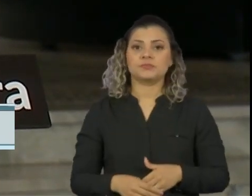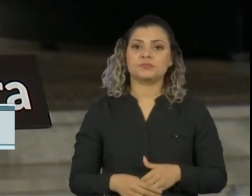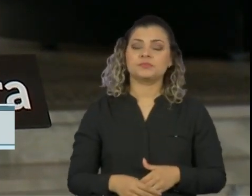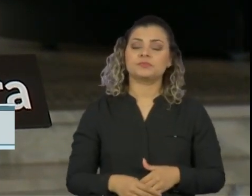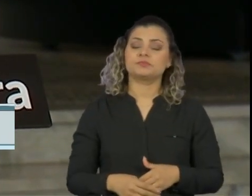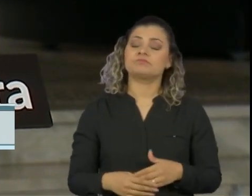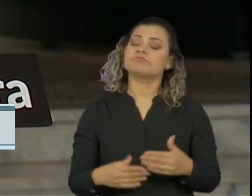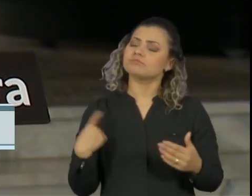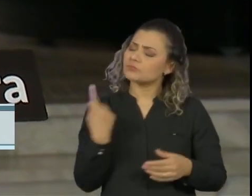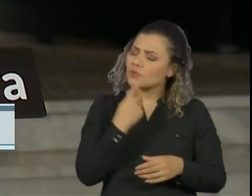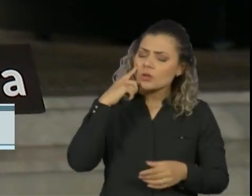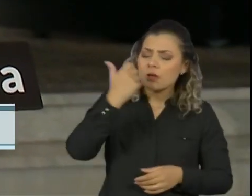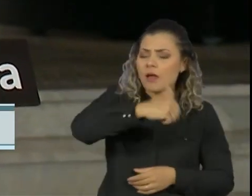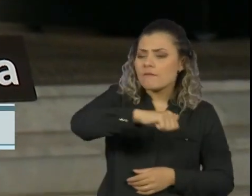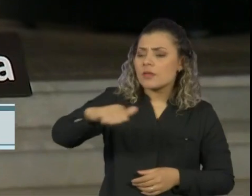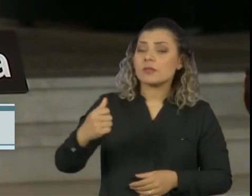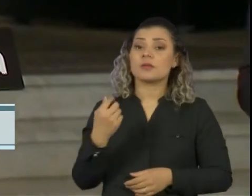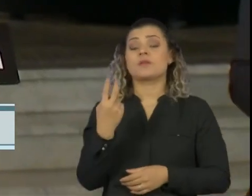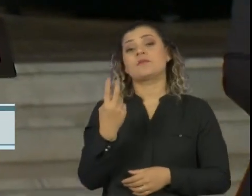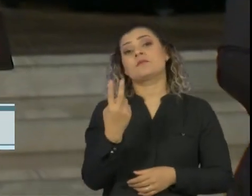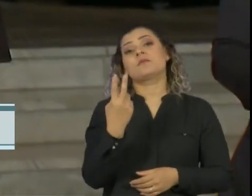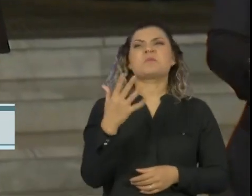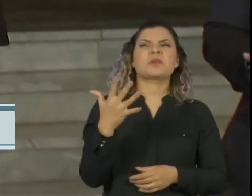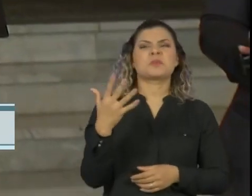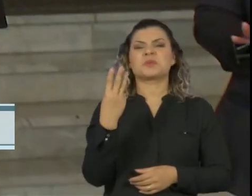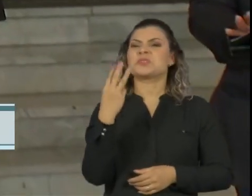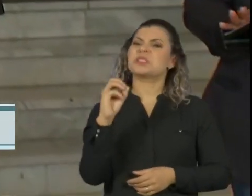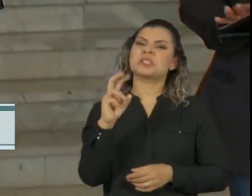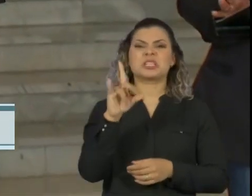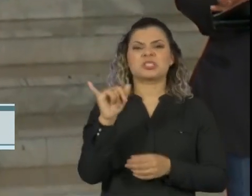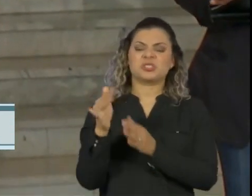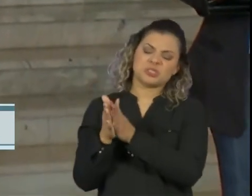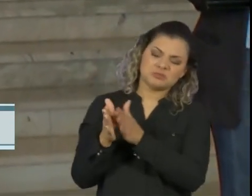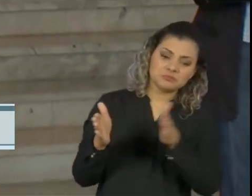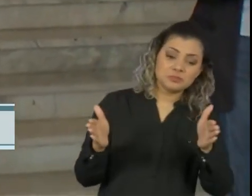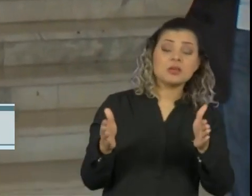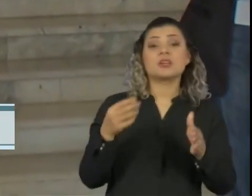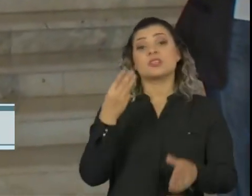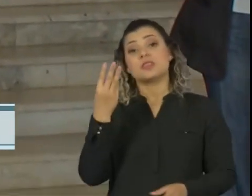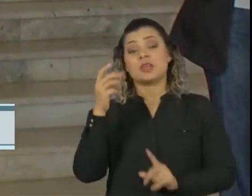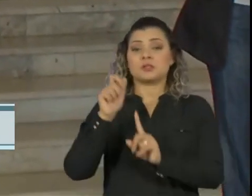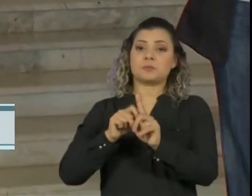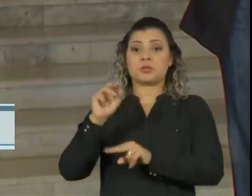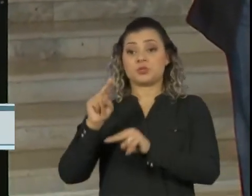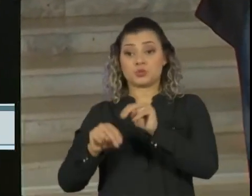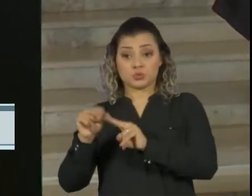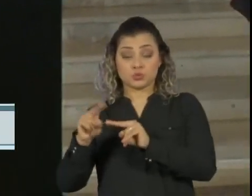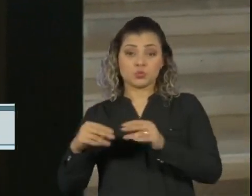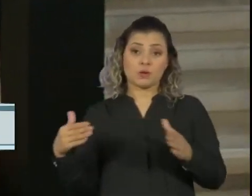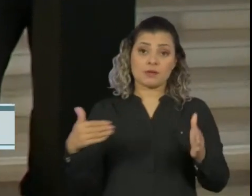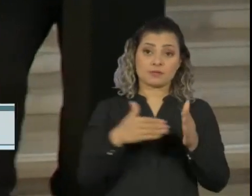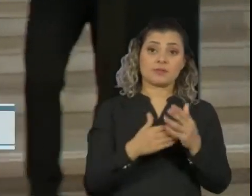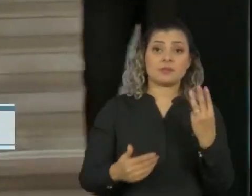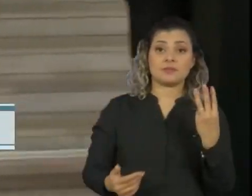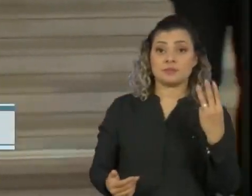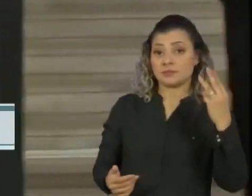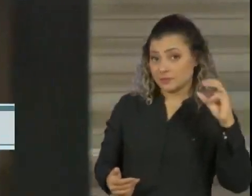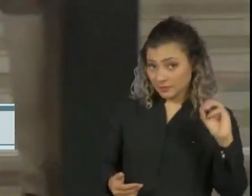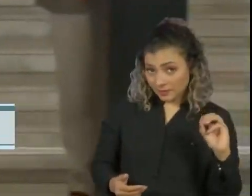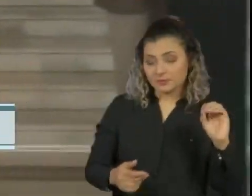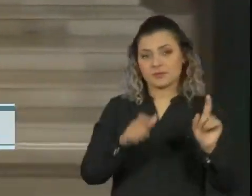Nós fizemos uma análise dos últimos 30 dias, desde o dia 3 de junho ao dia 30 de